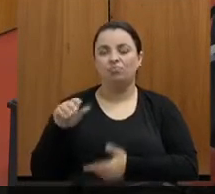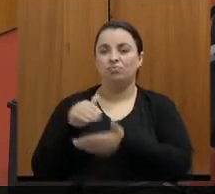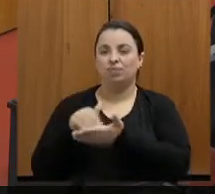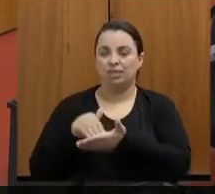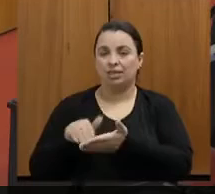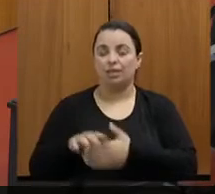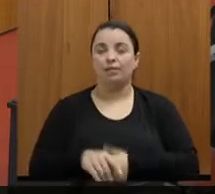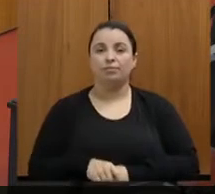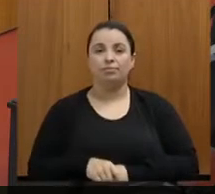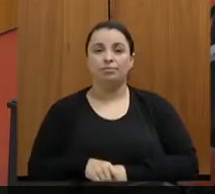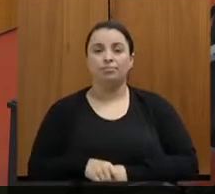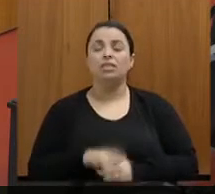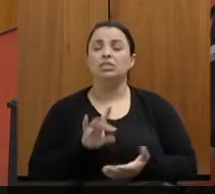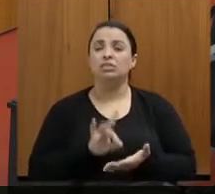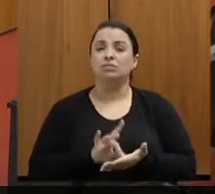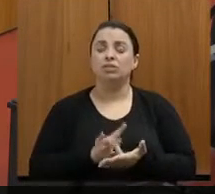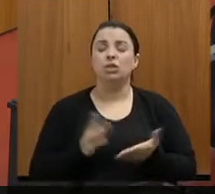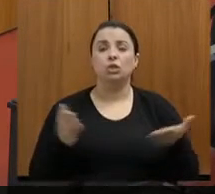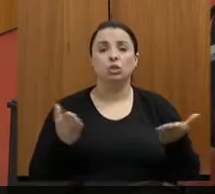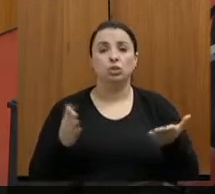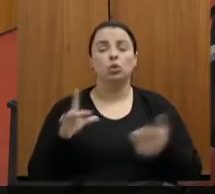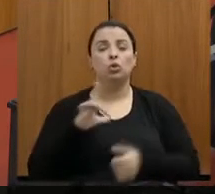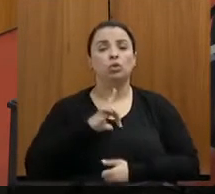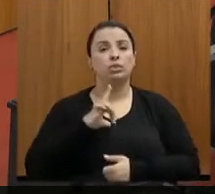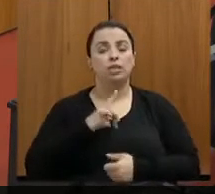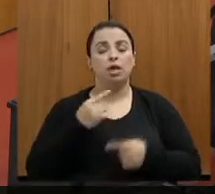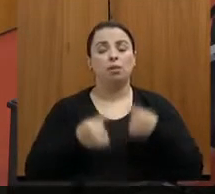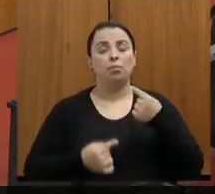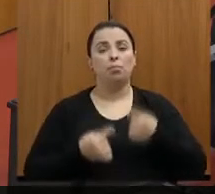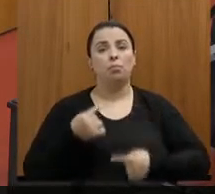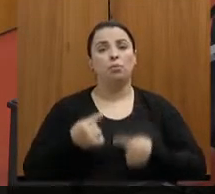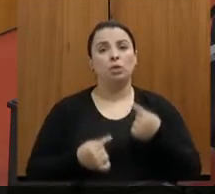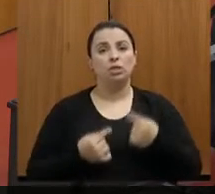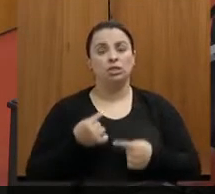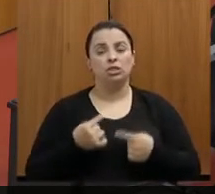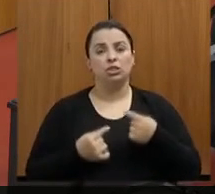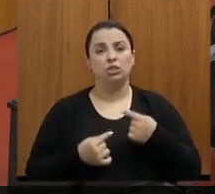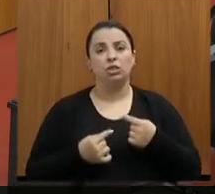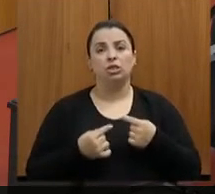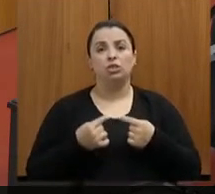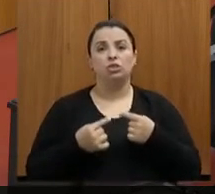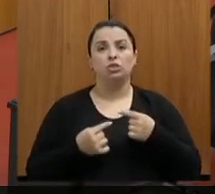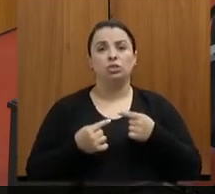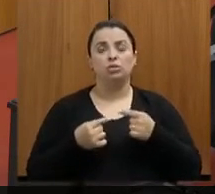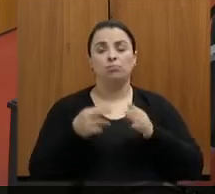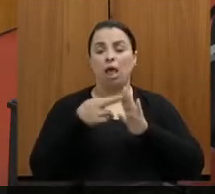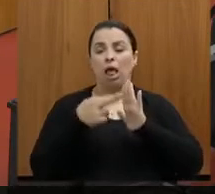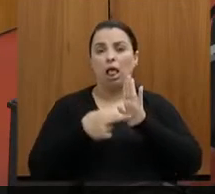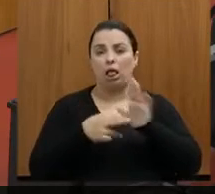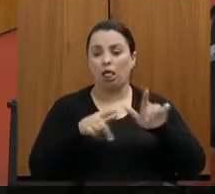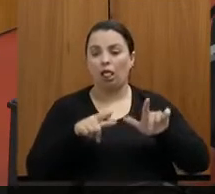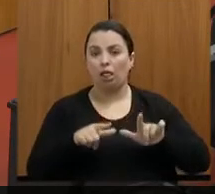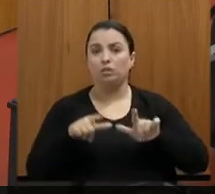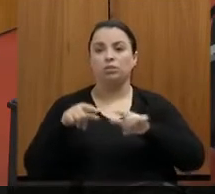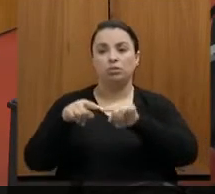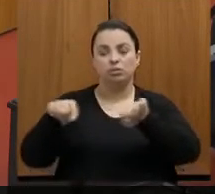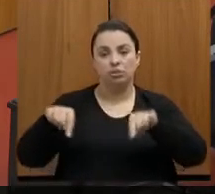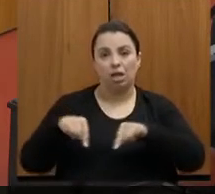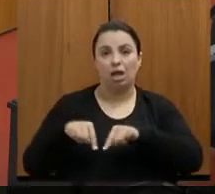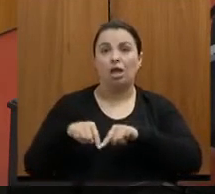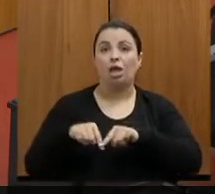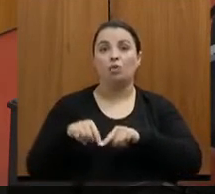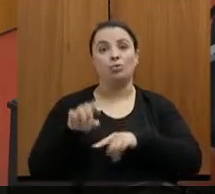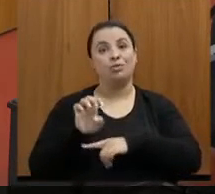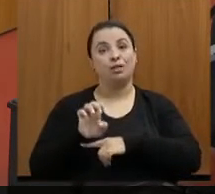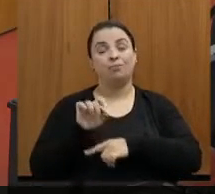hoje o que nós temos como política de regularização fundiária dentro do Estado é algo que nunca